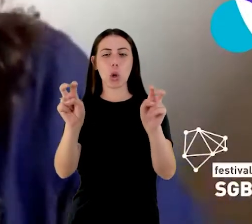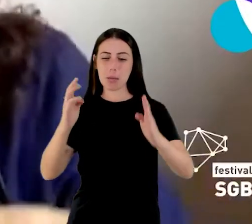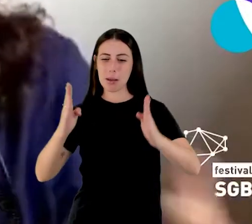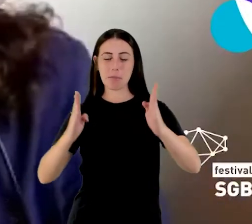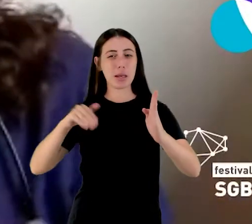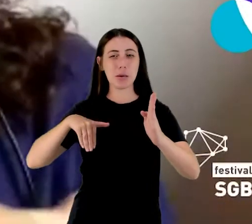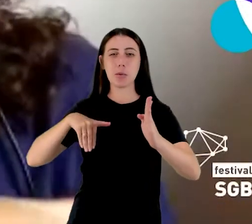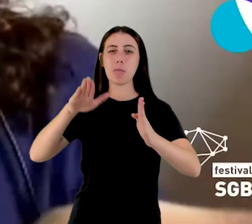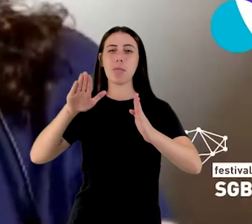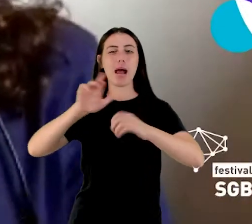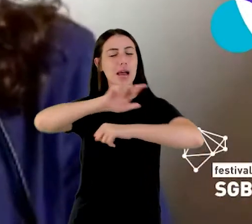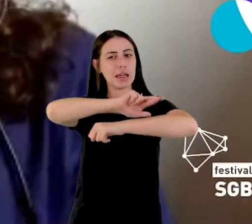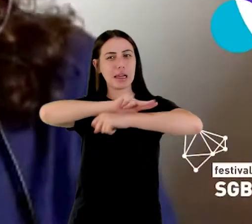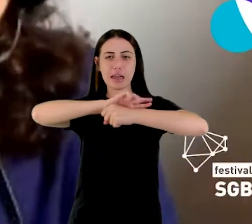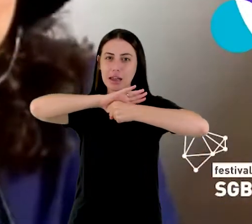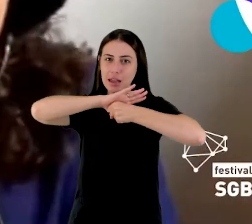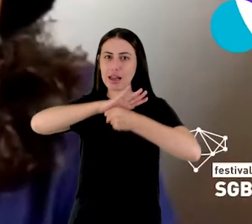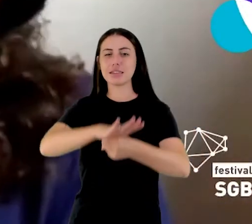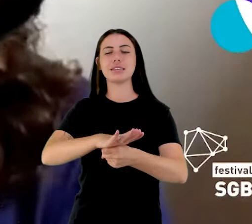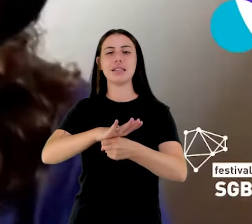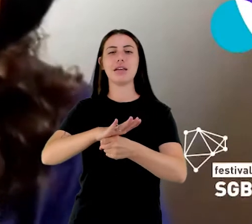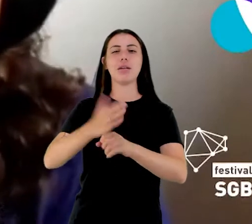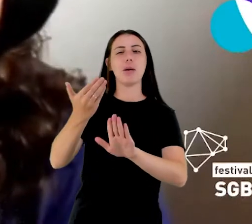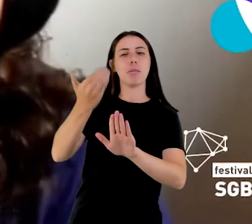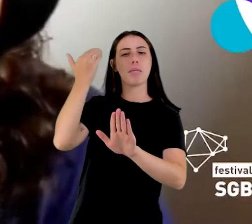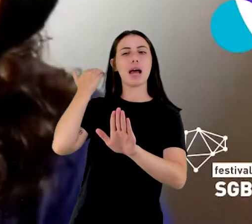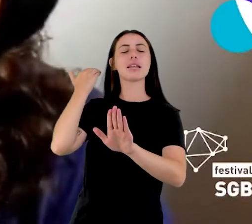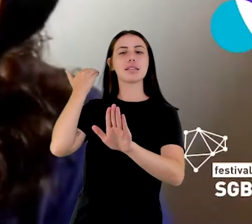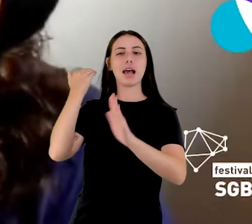estava colocando ali posta